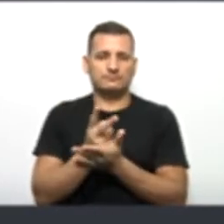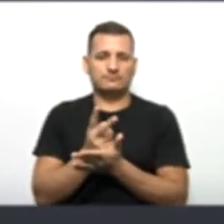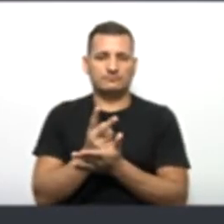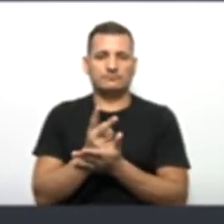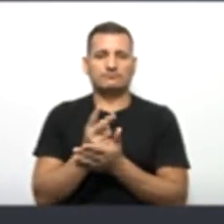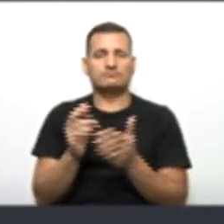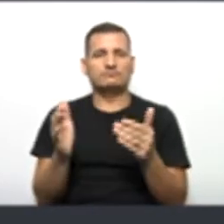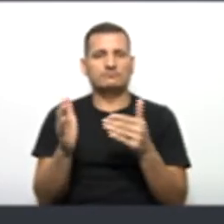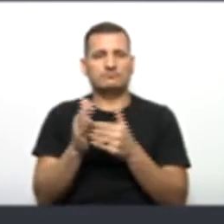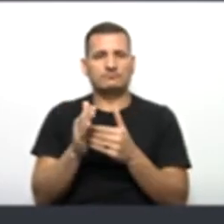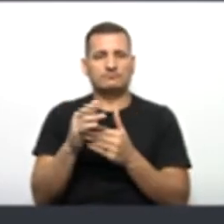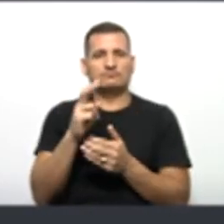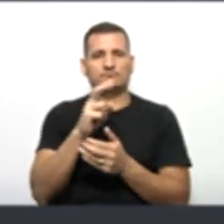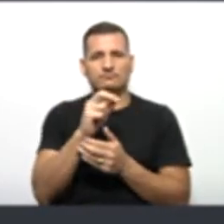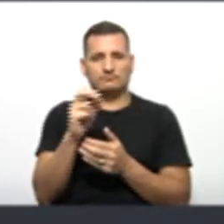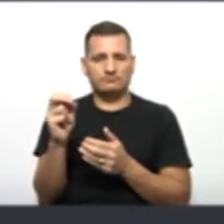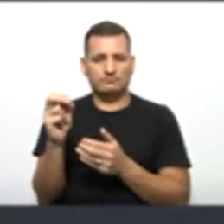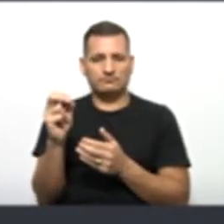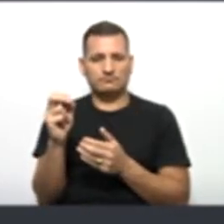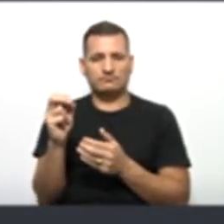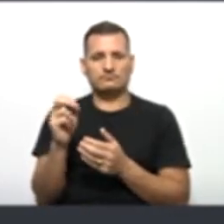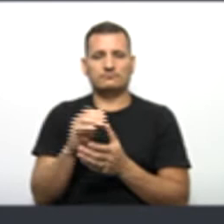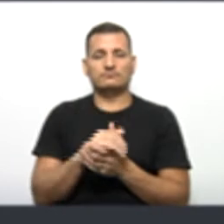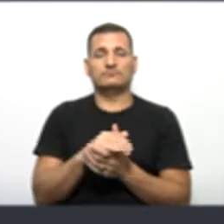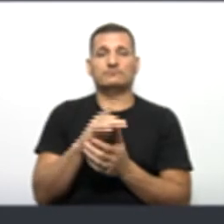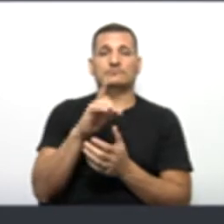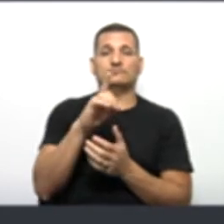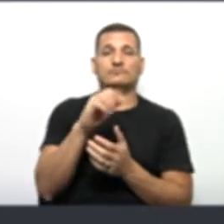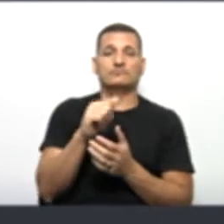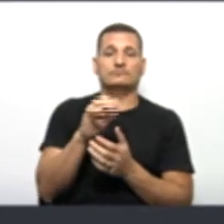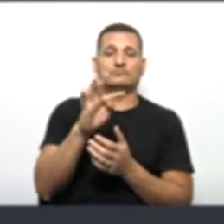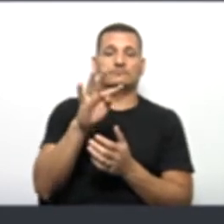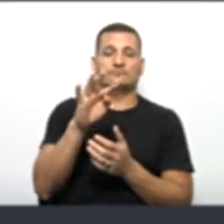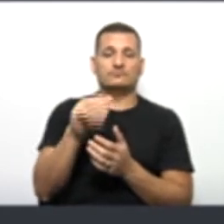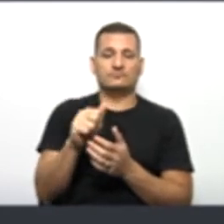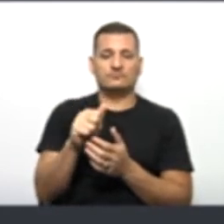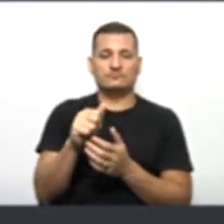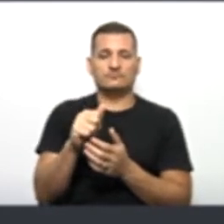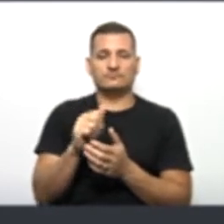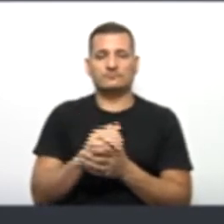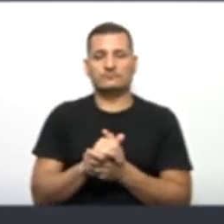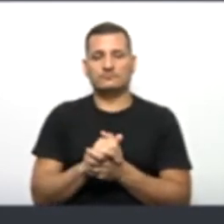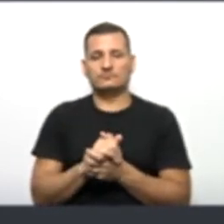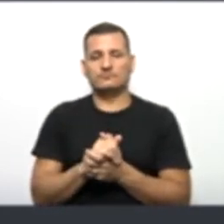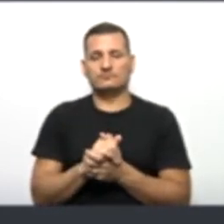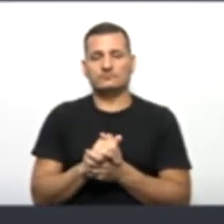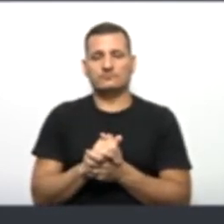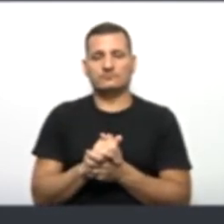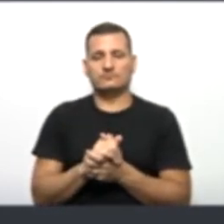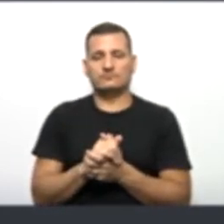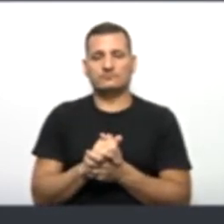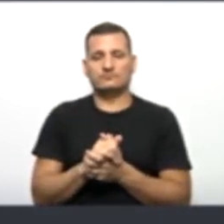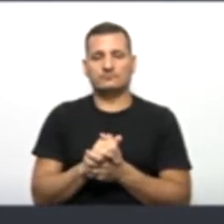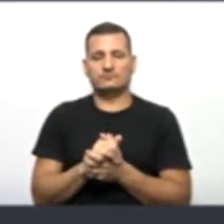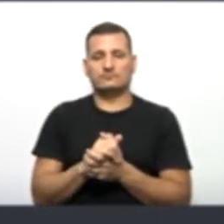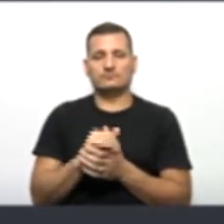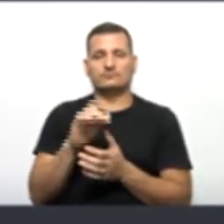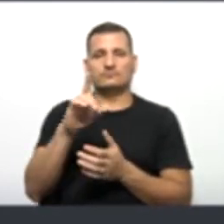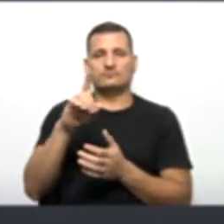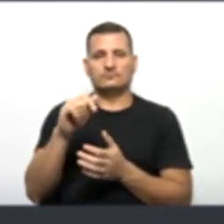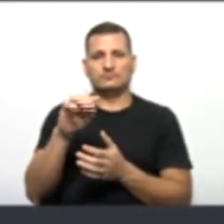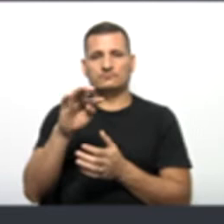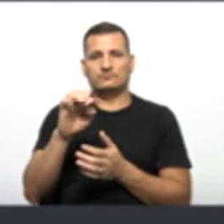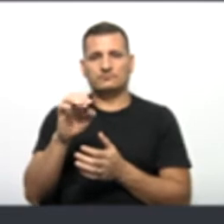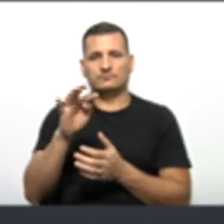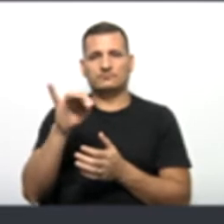ter no máximo 500 caracteres ea data do envio vai pegar a aquela função também nós fizemos aula passada o